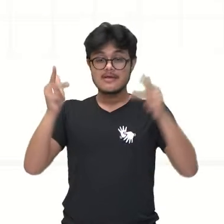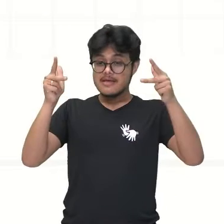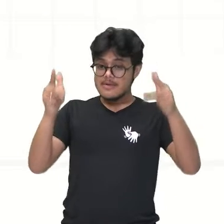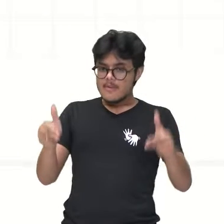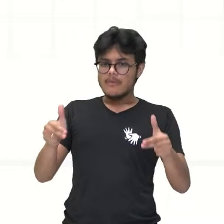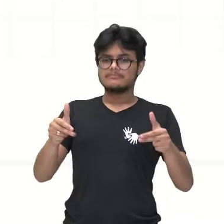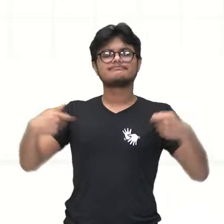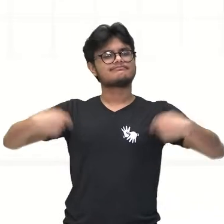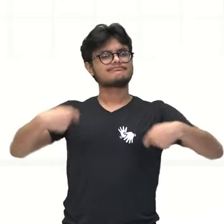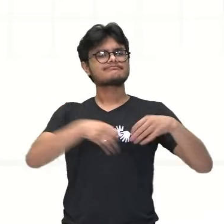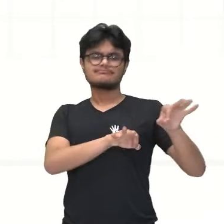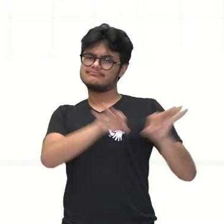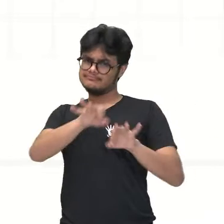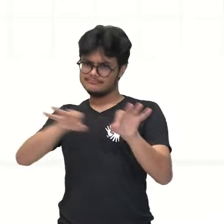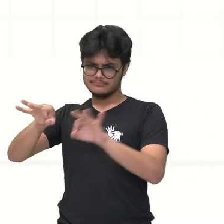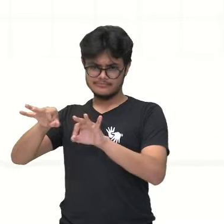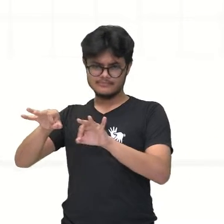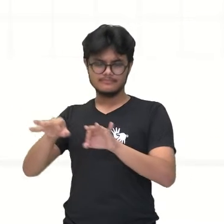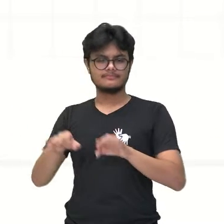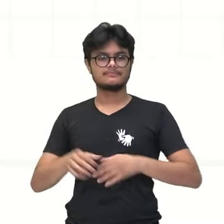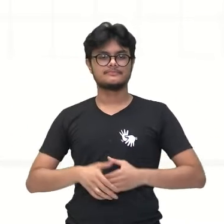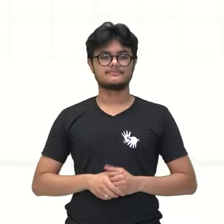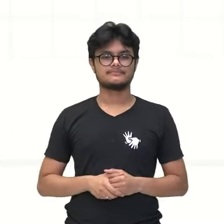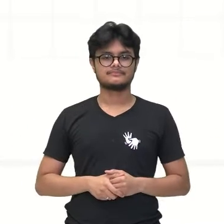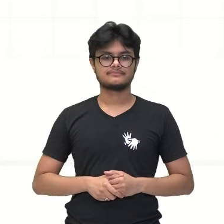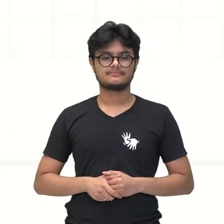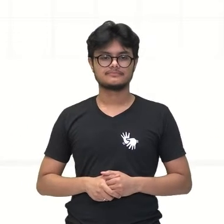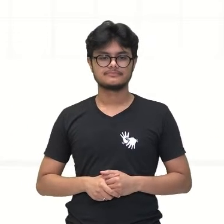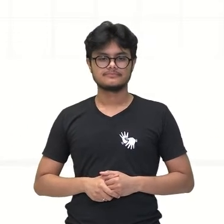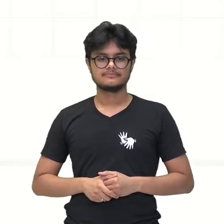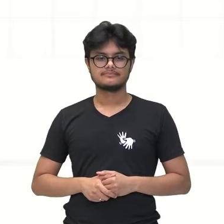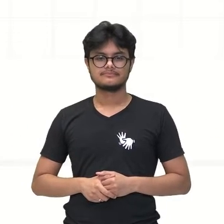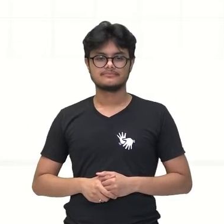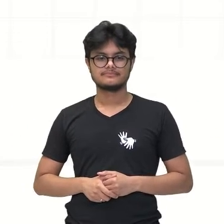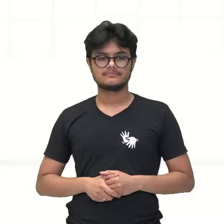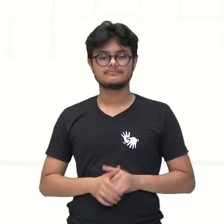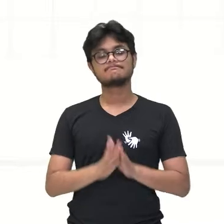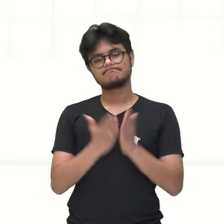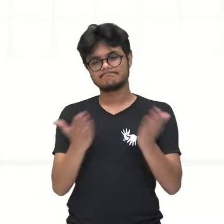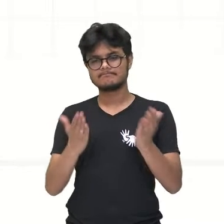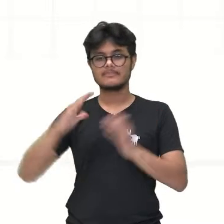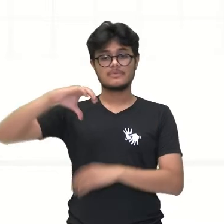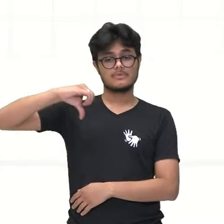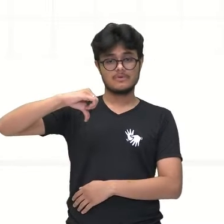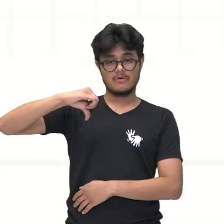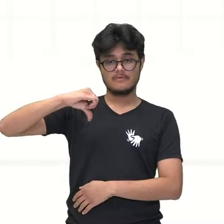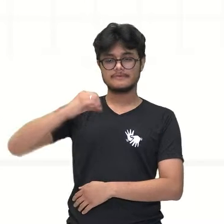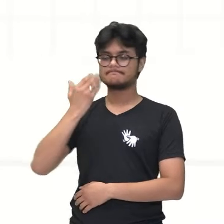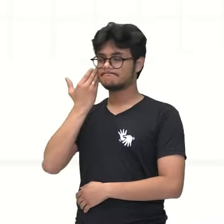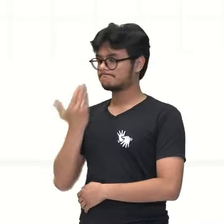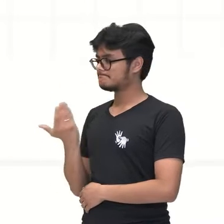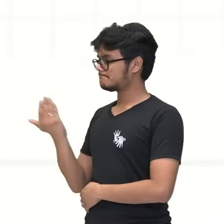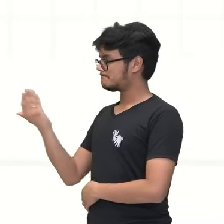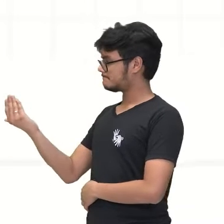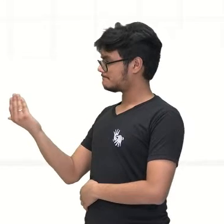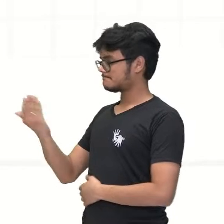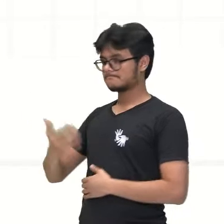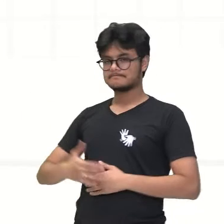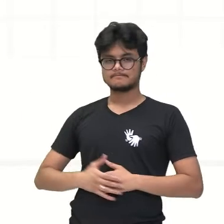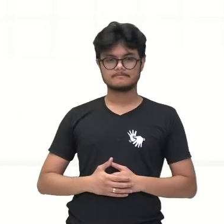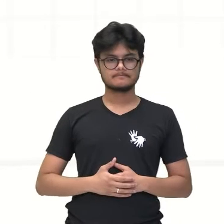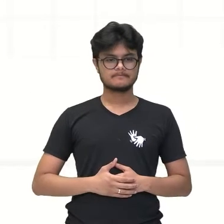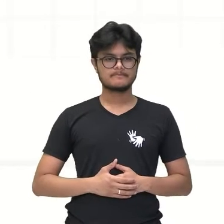a gente tem que colocar na ordem. Então, colocando na ordem, o 9 estaria aqui, né? Agora eu